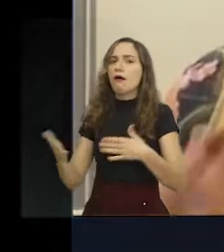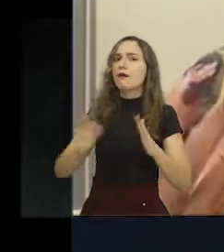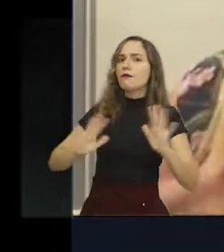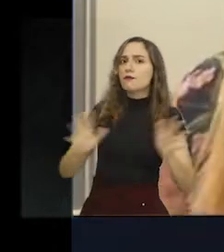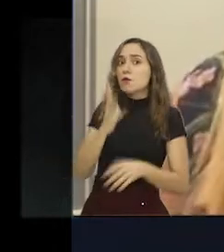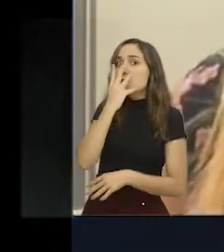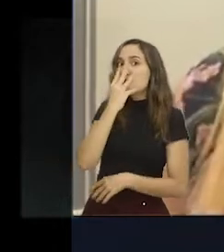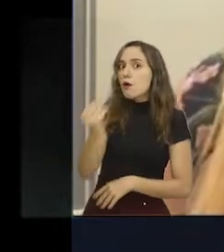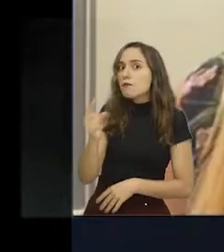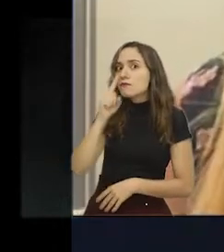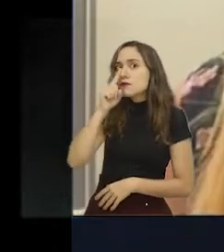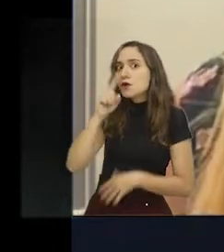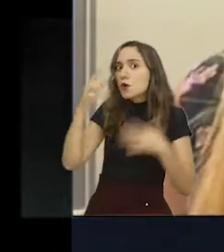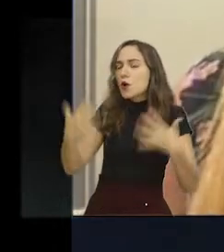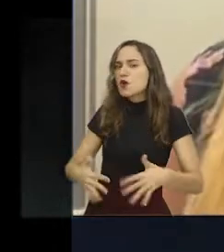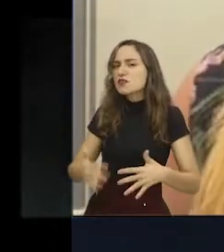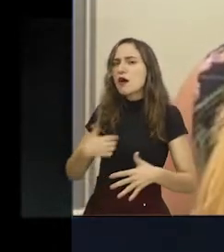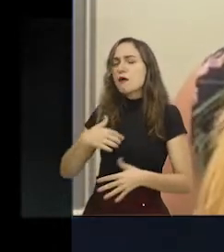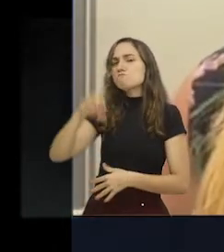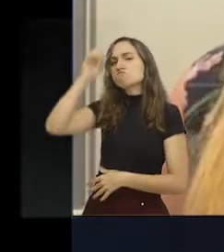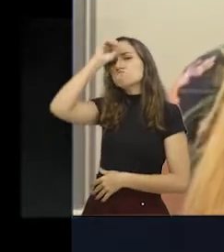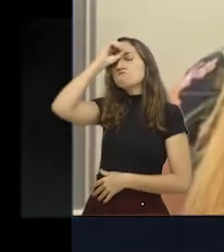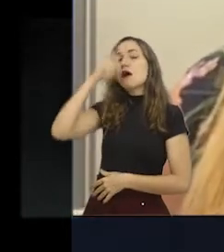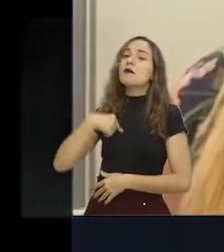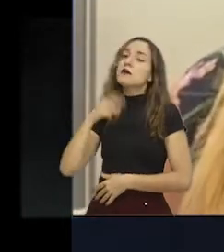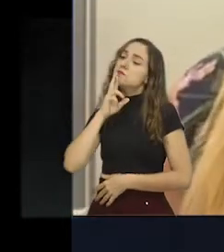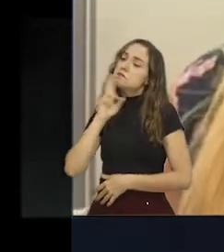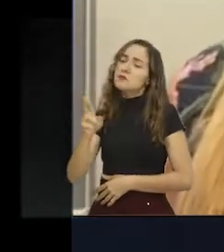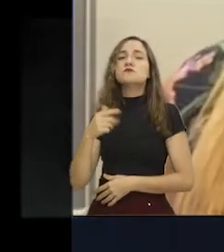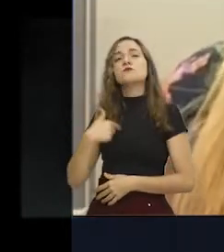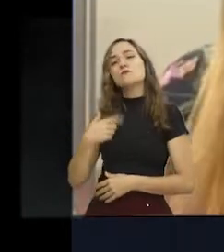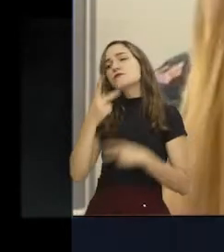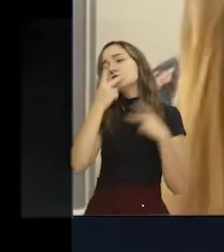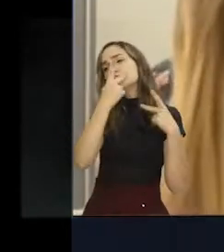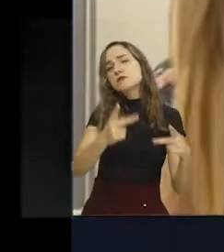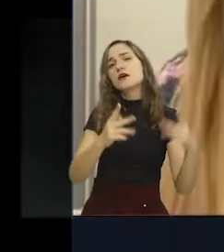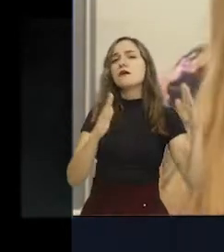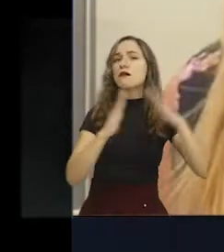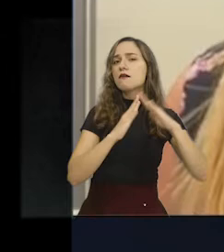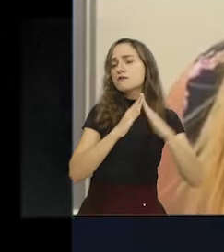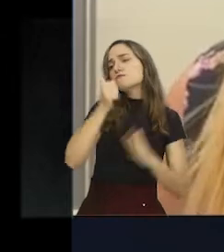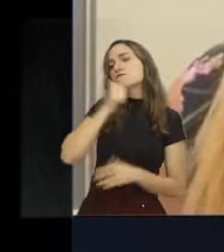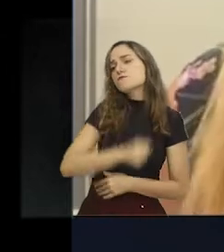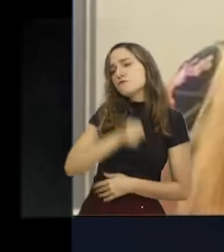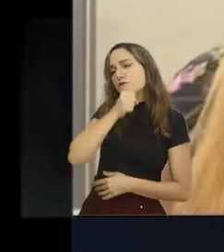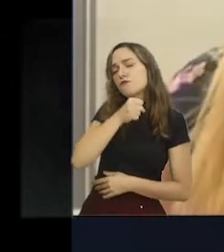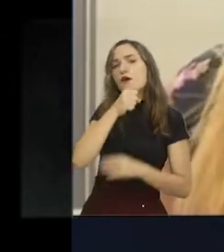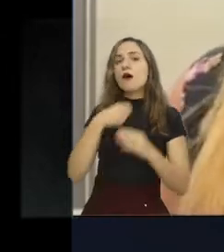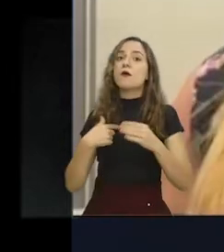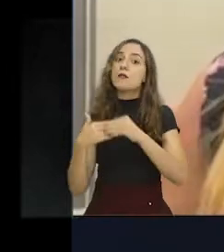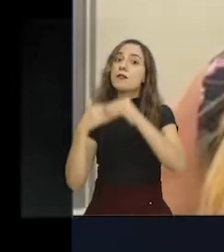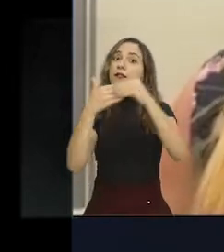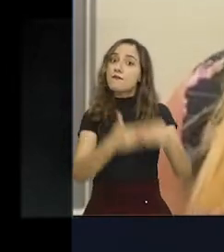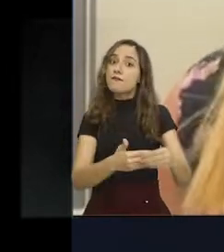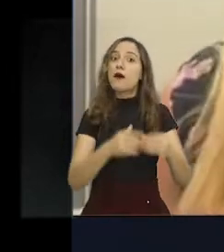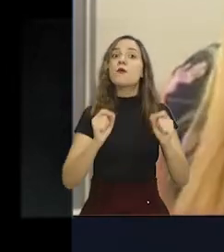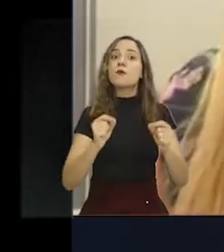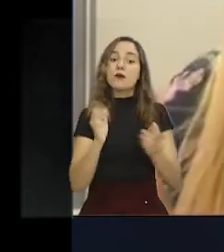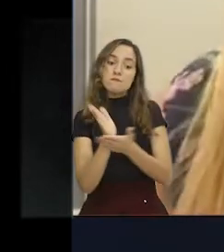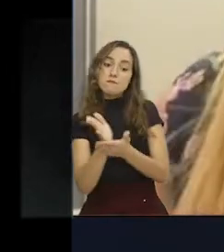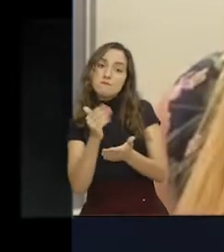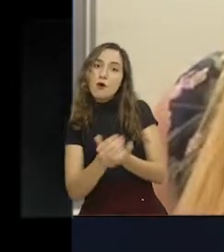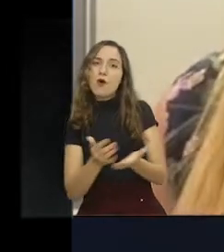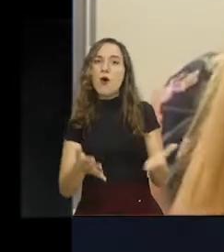conversar e escutar um lobo, disse para ele: "Eu vou ver minha avó e levar para ela